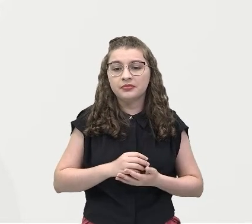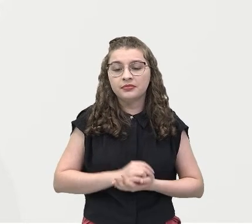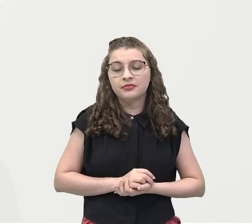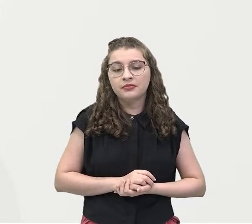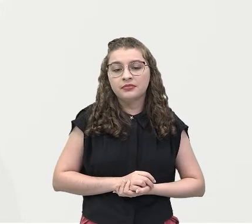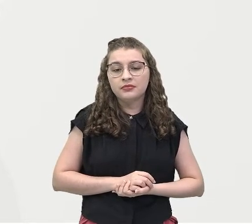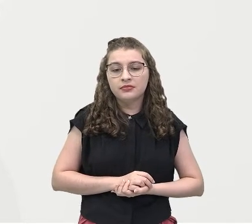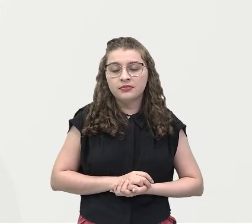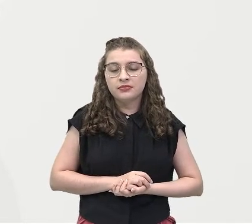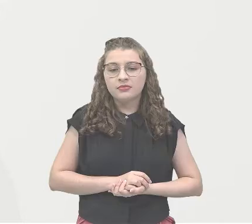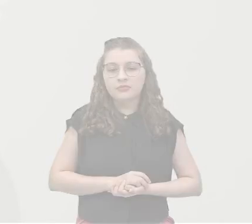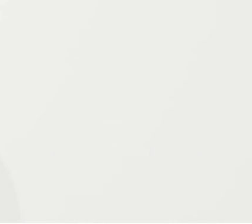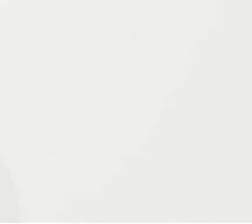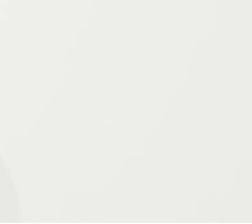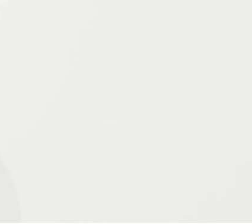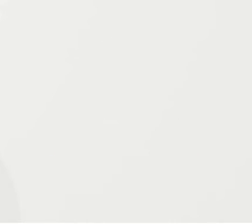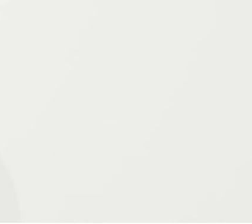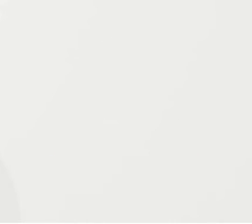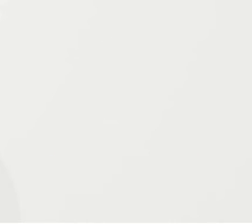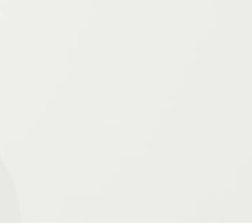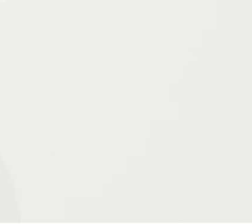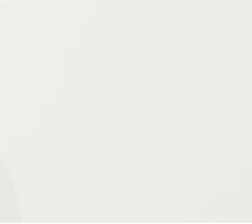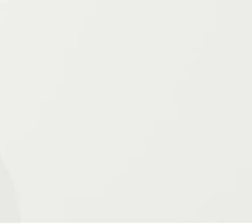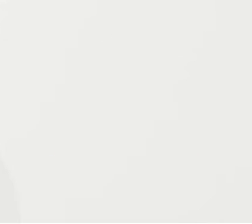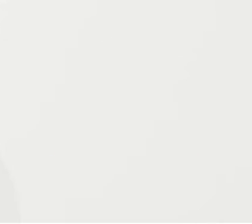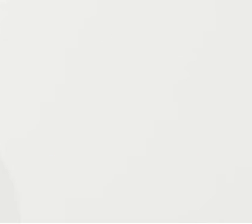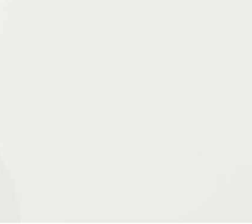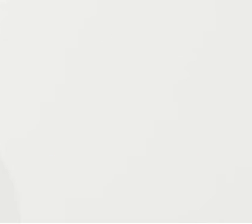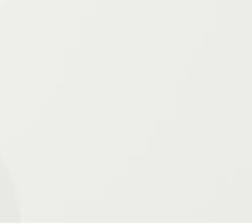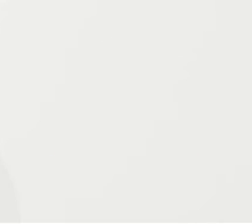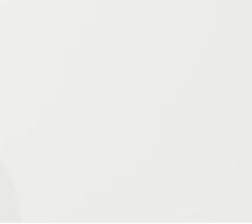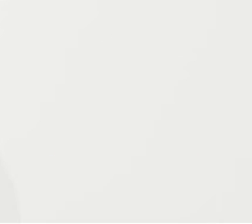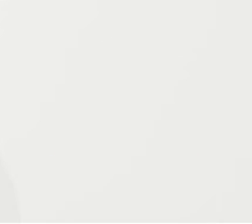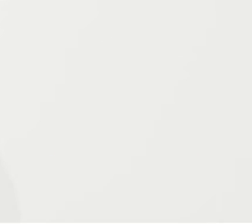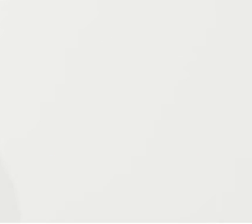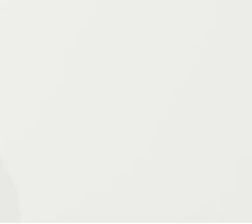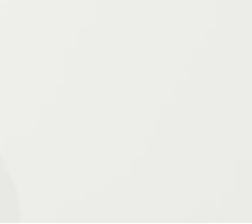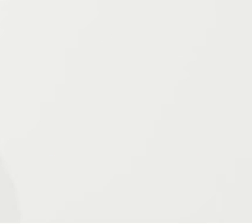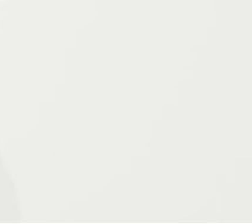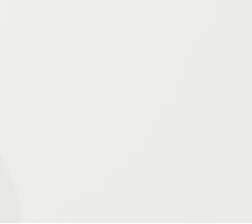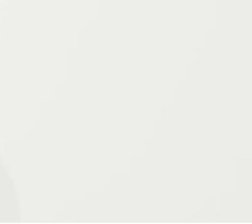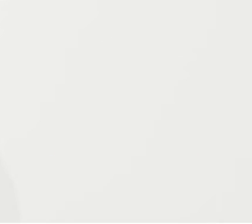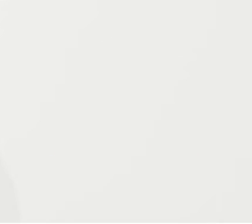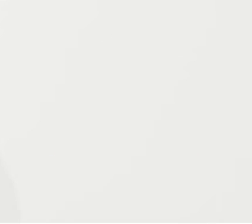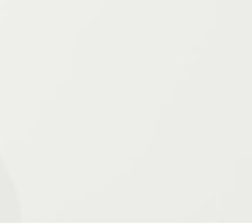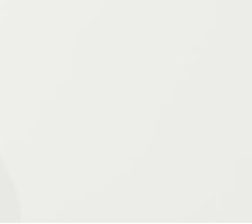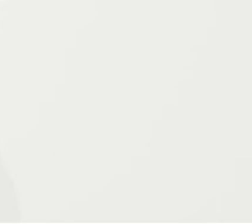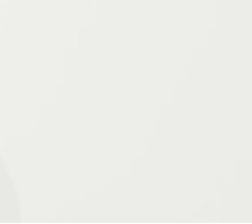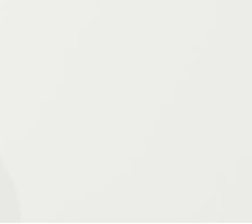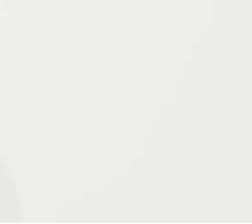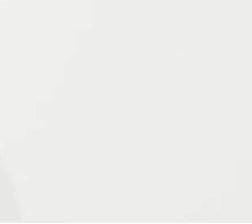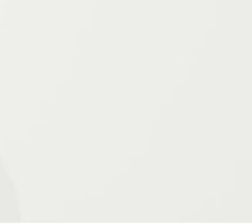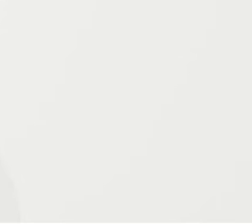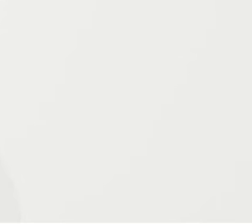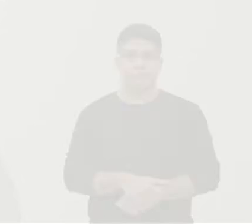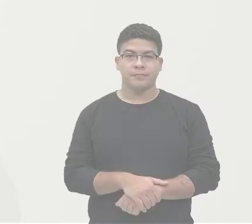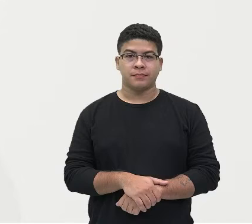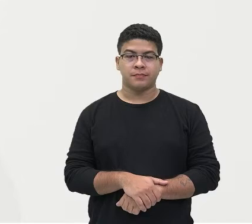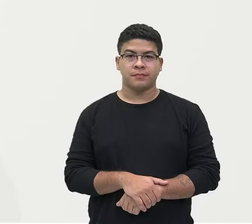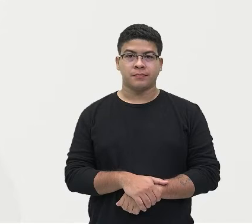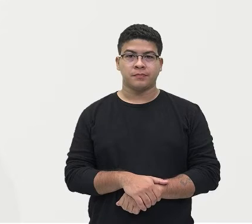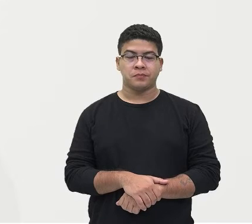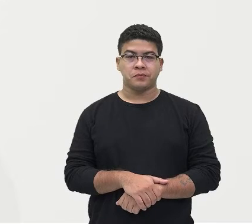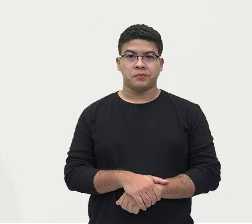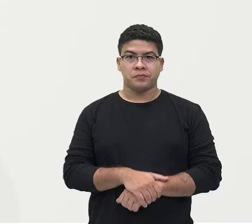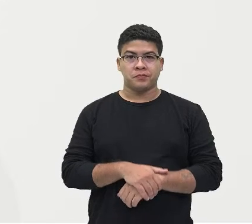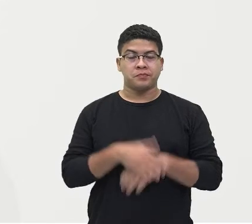this article. Lá na seção de comentários desse artigo. We'd be thrilled to hear from you. Então, nós